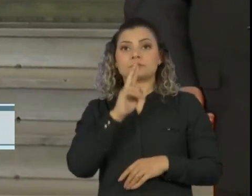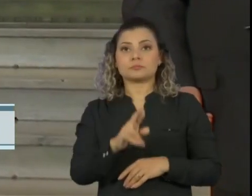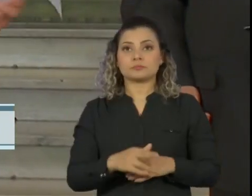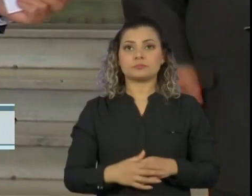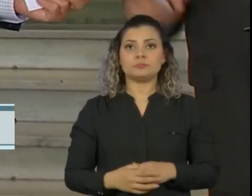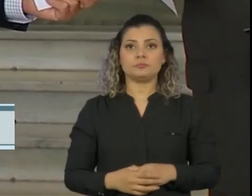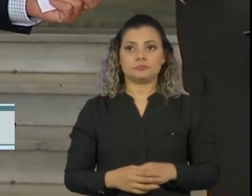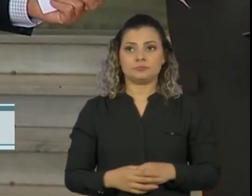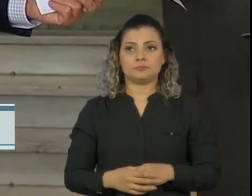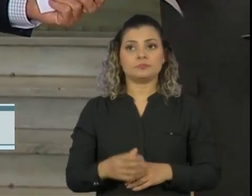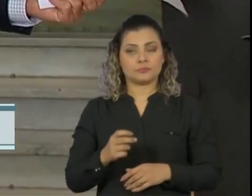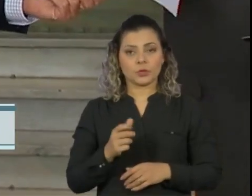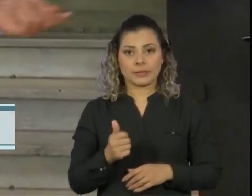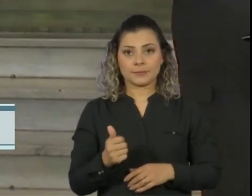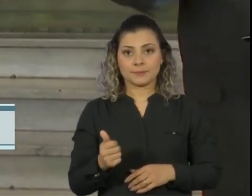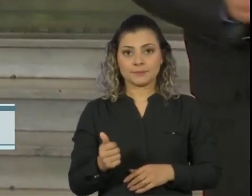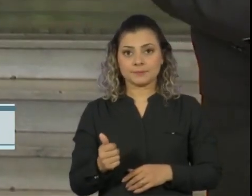Ok.